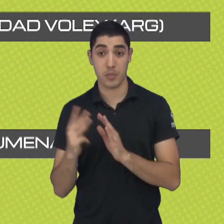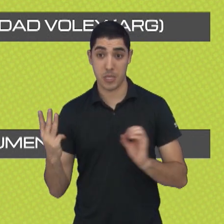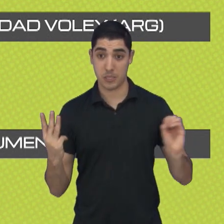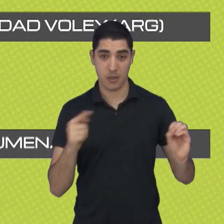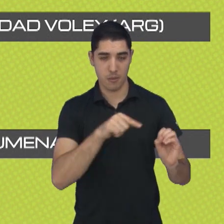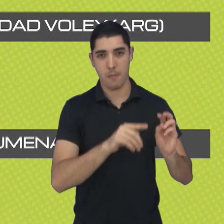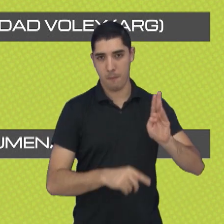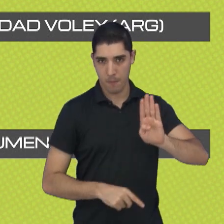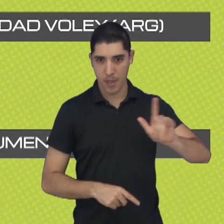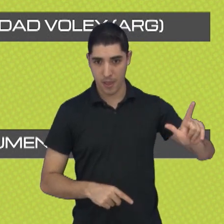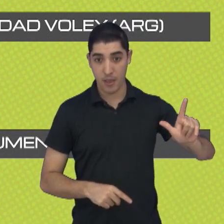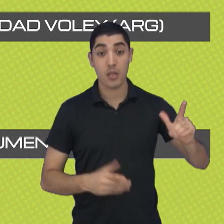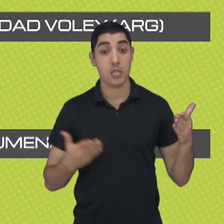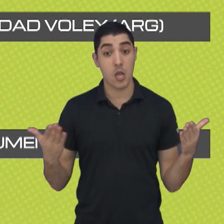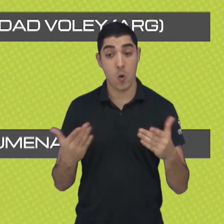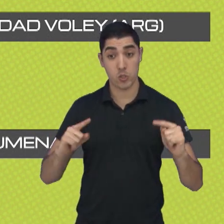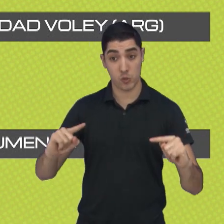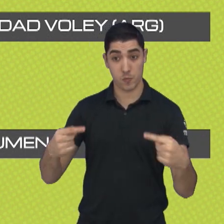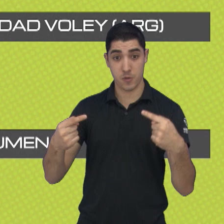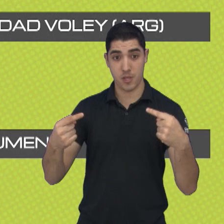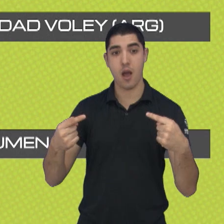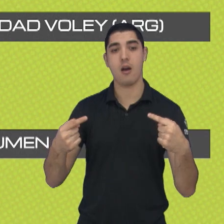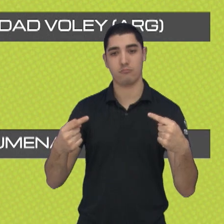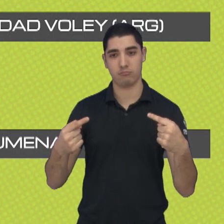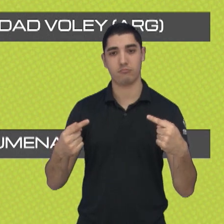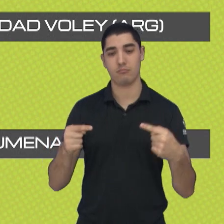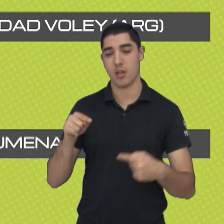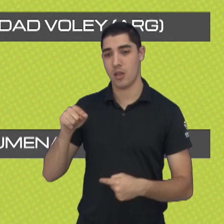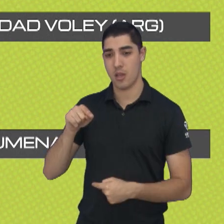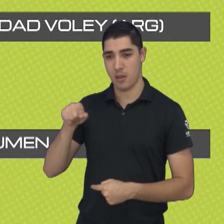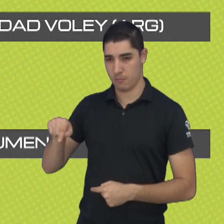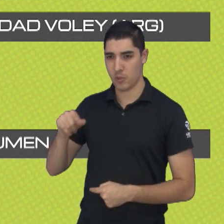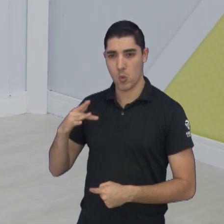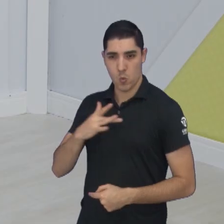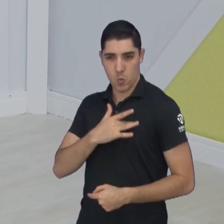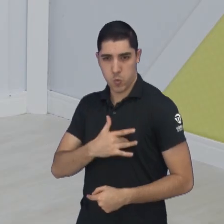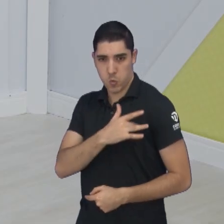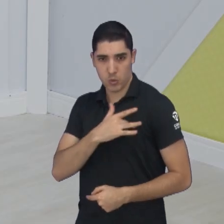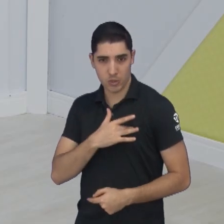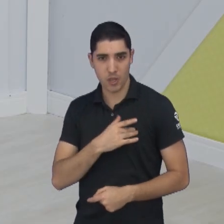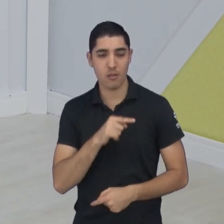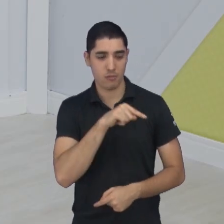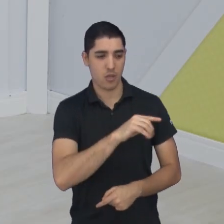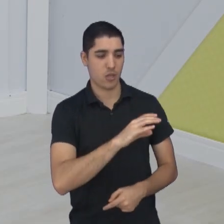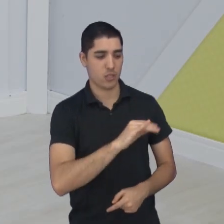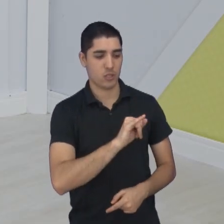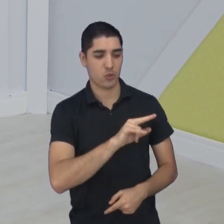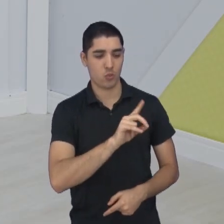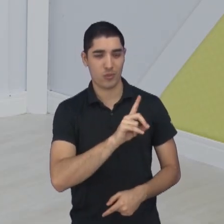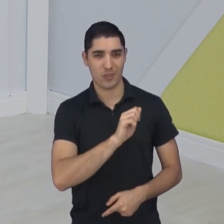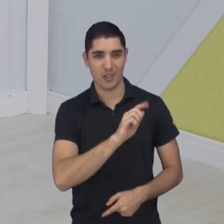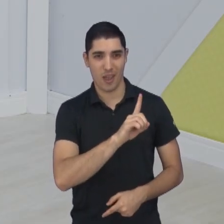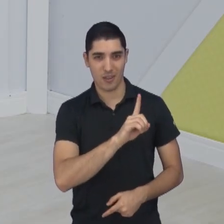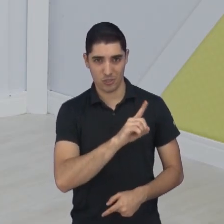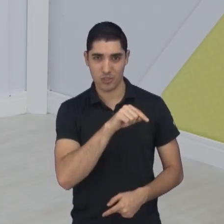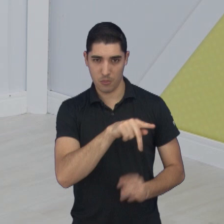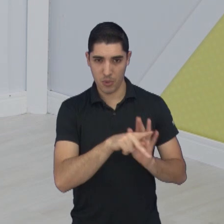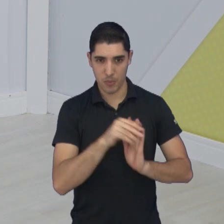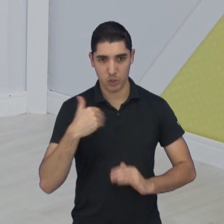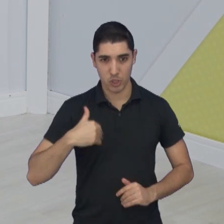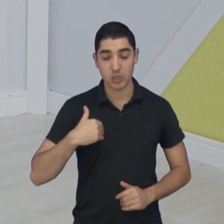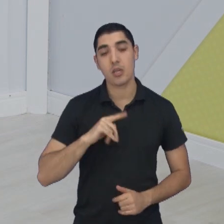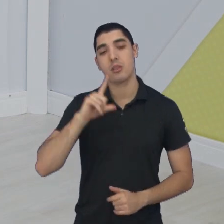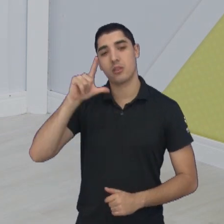18h30, Cruzeiro e Ciudad Vôlei, o São José um pouco mais cedo, daqui a pouco, 4 da tarde, disputa o terceiro lugar contra a equipe